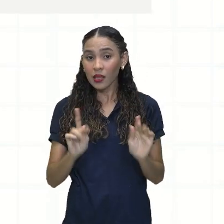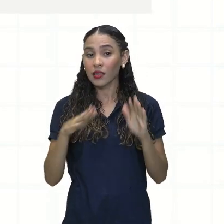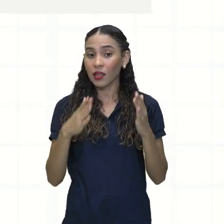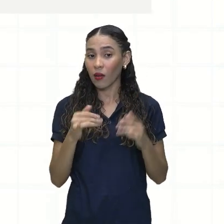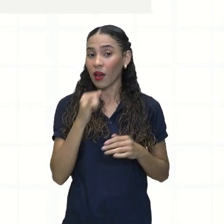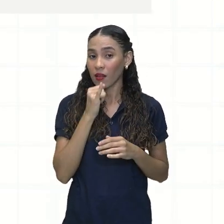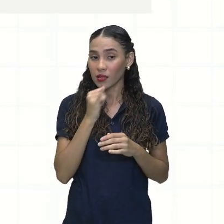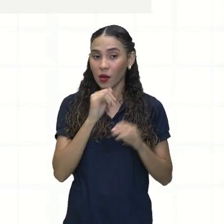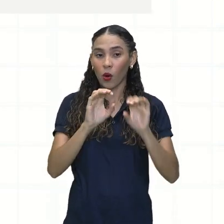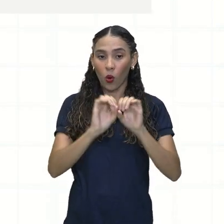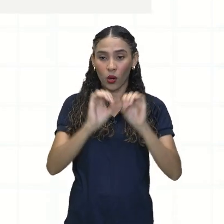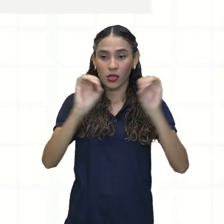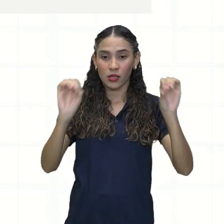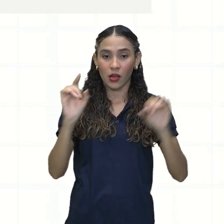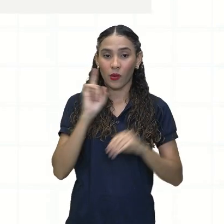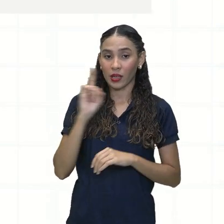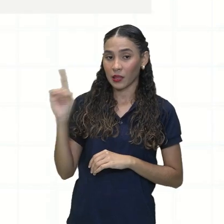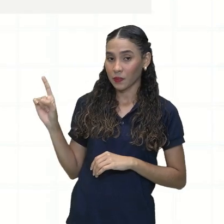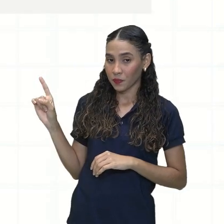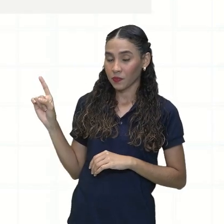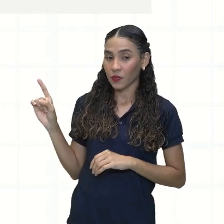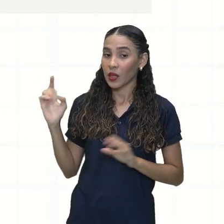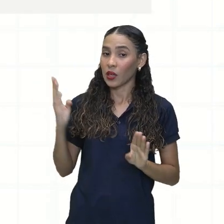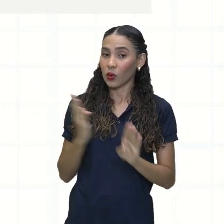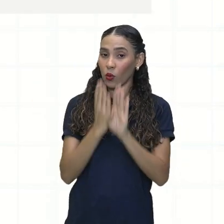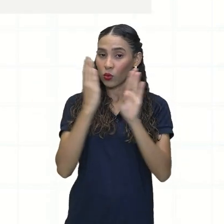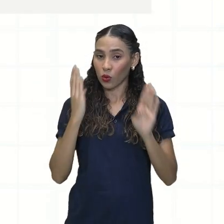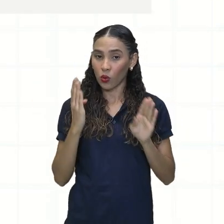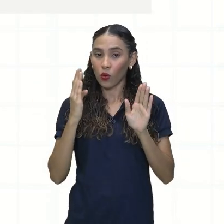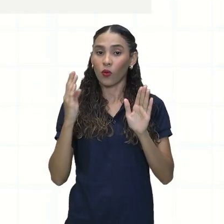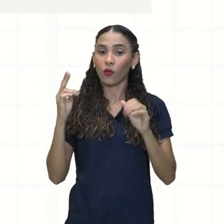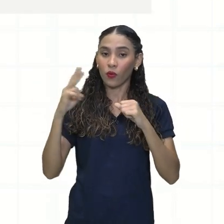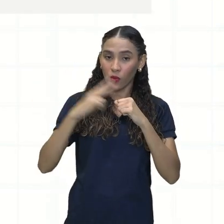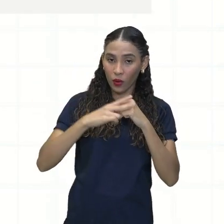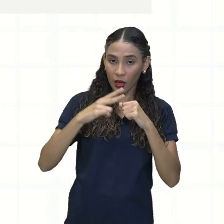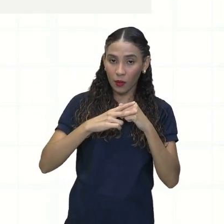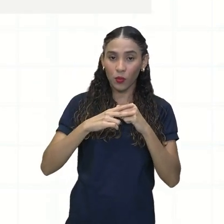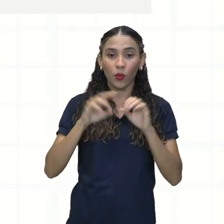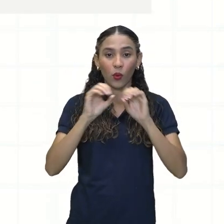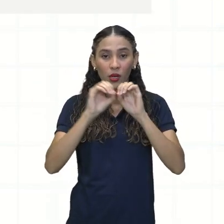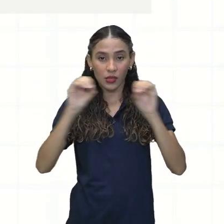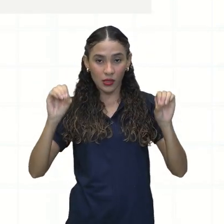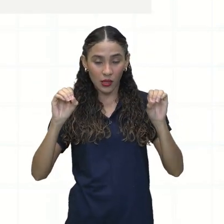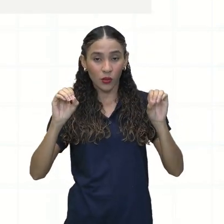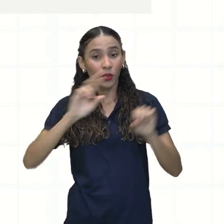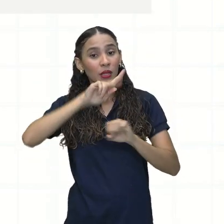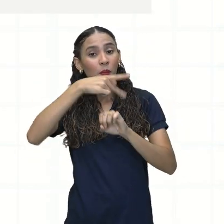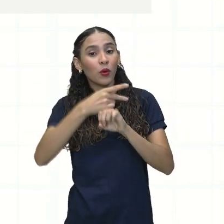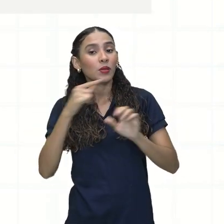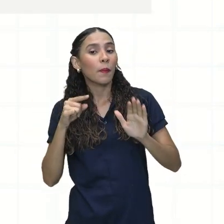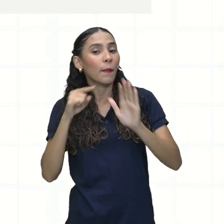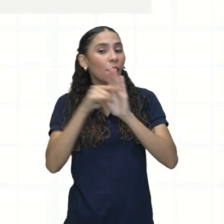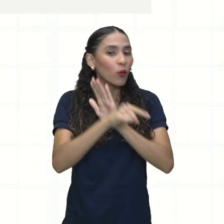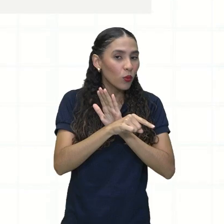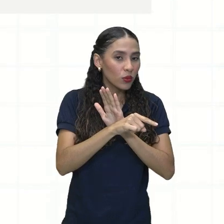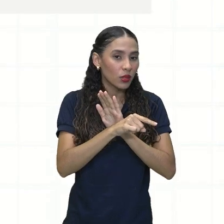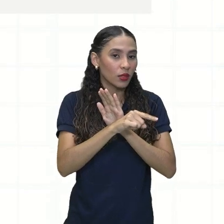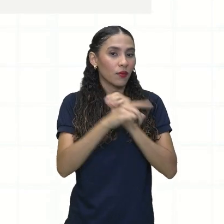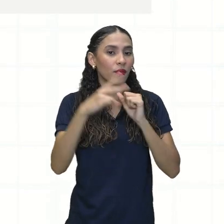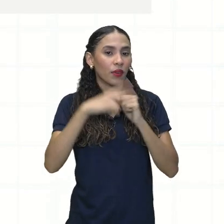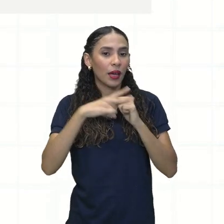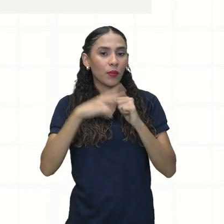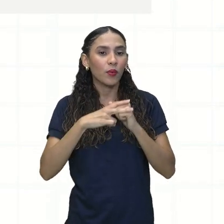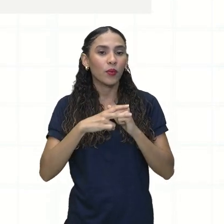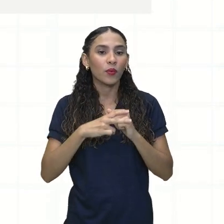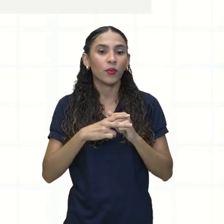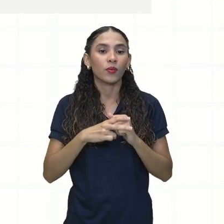essa oração diante de mim, eu identifico o verbo da oração e pergunto para esse verbo, né?